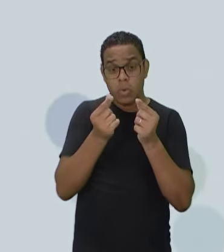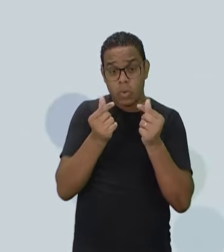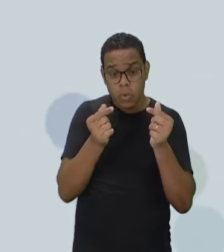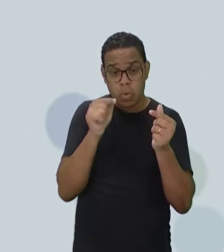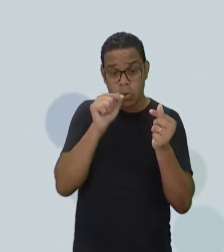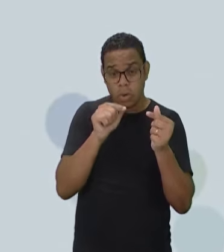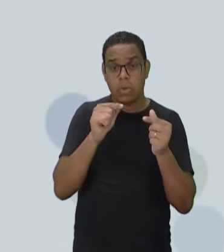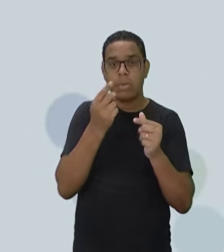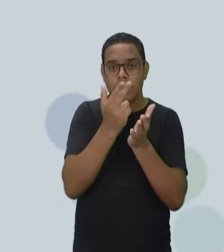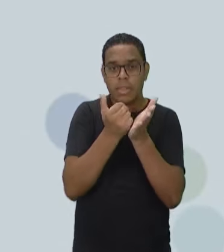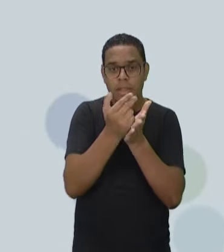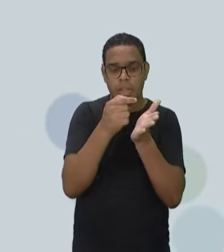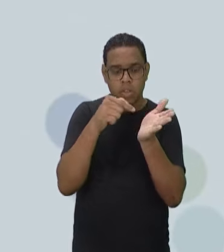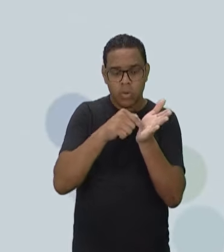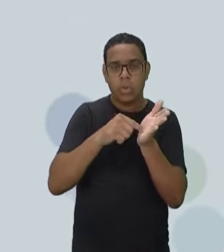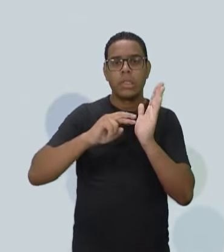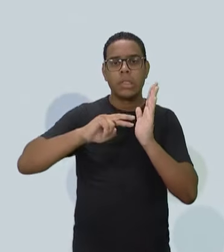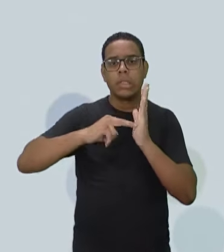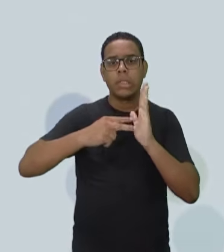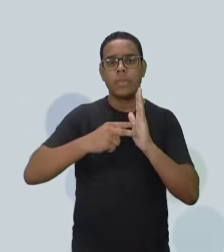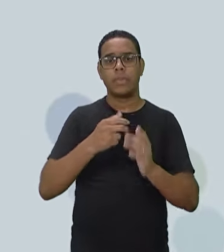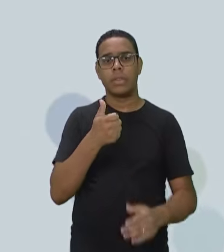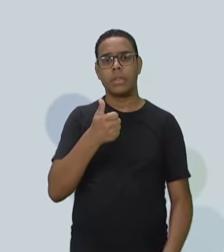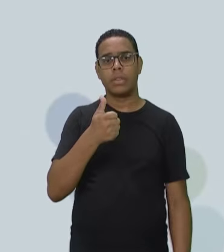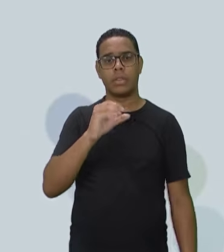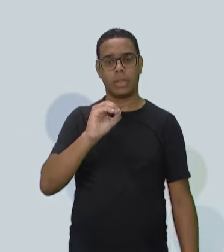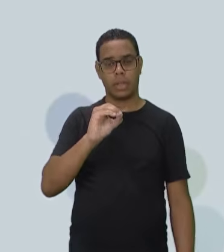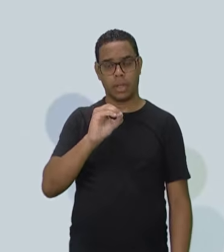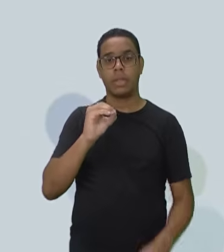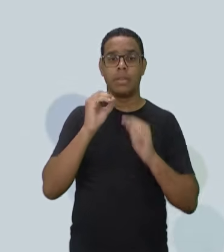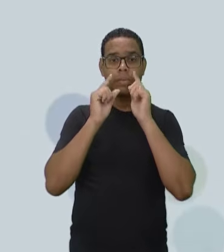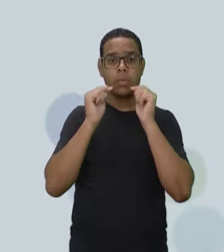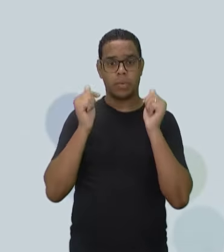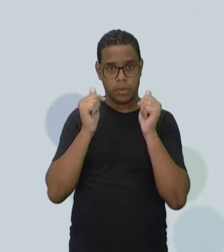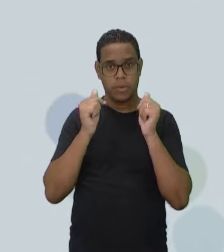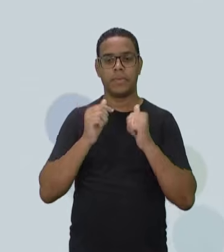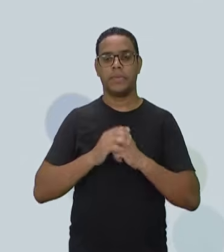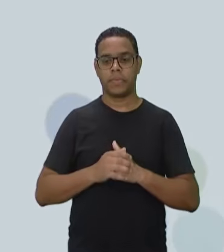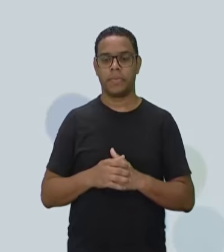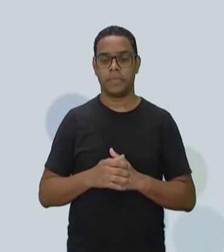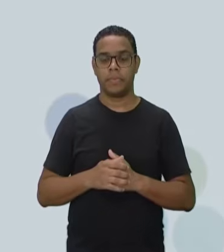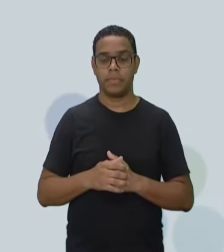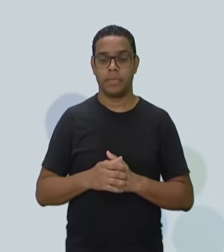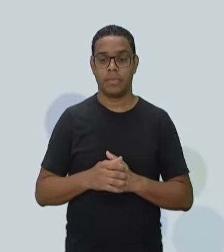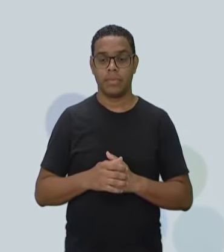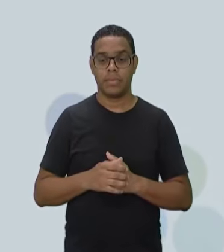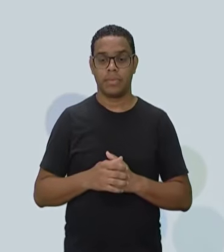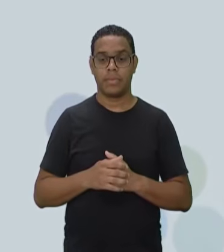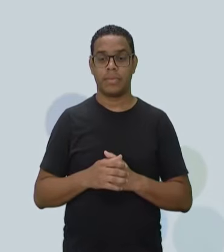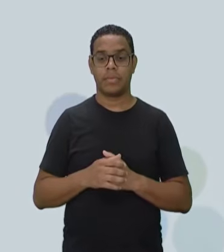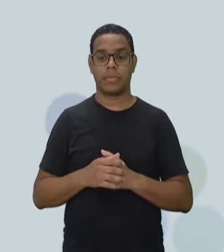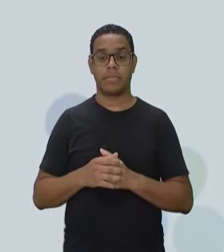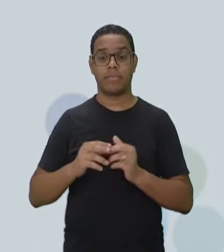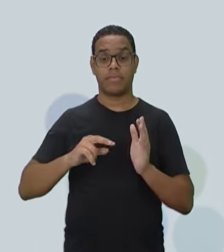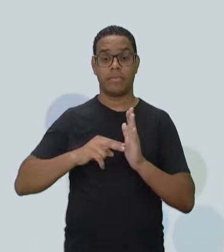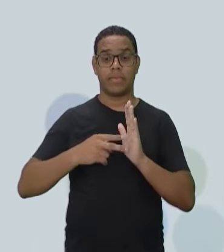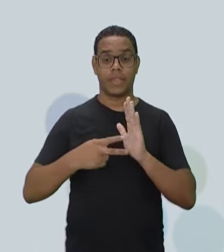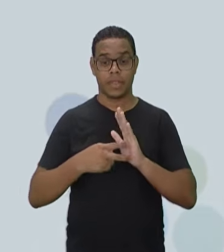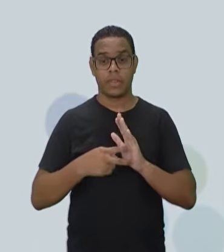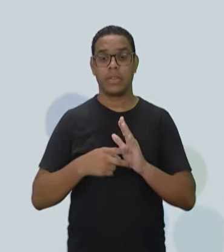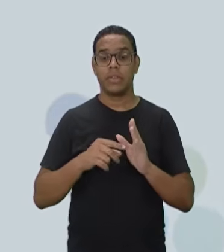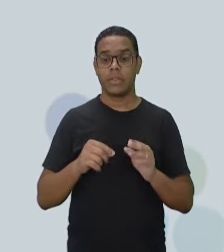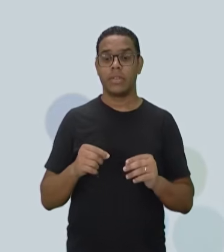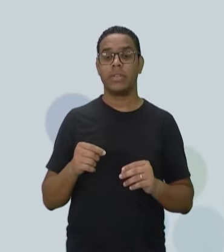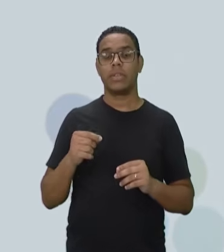um desenho de bombom equivale a 10 bombons. Então, significa que